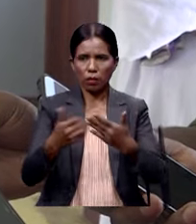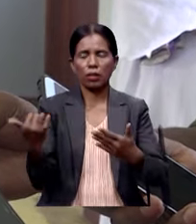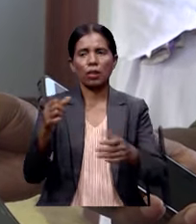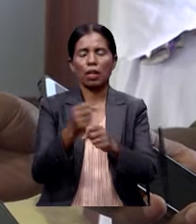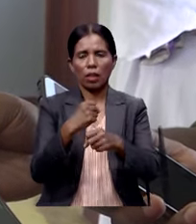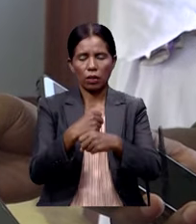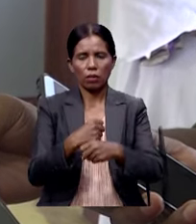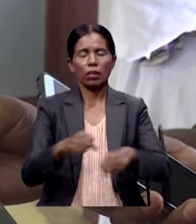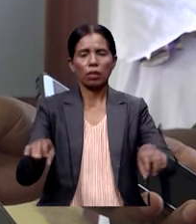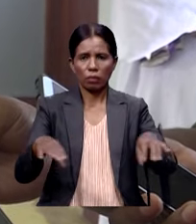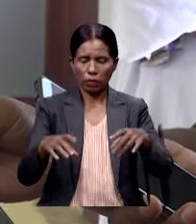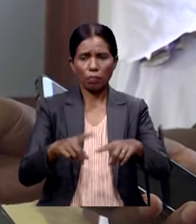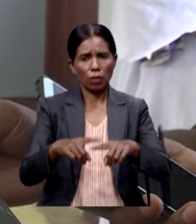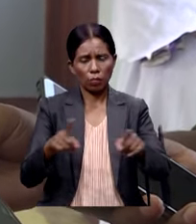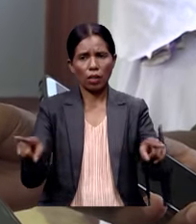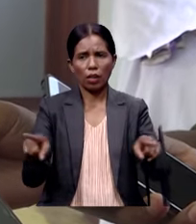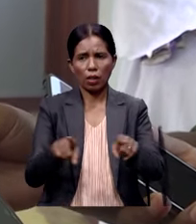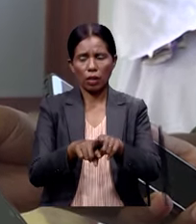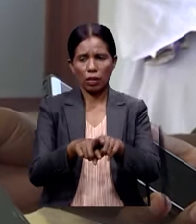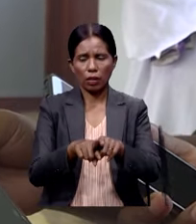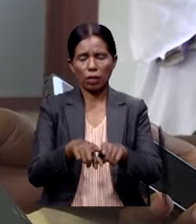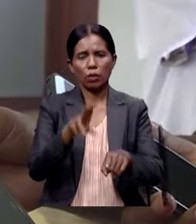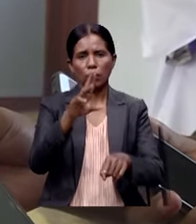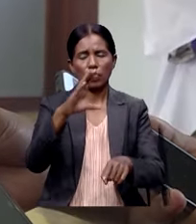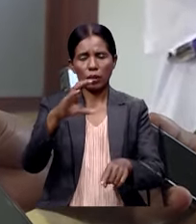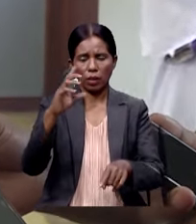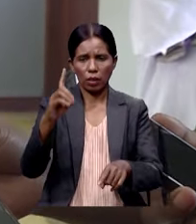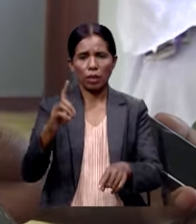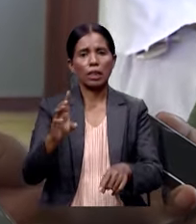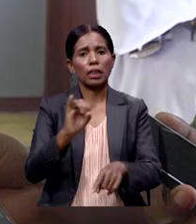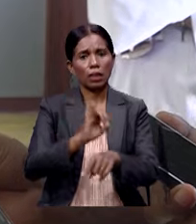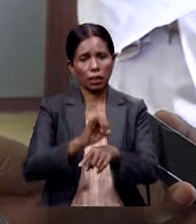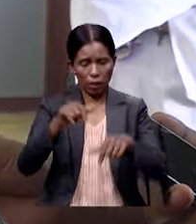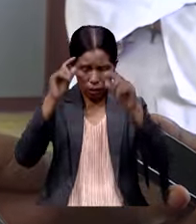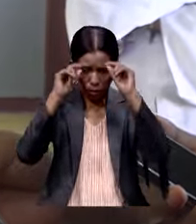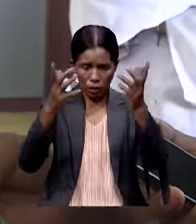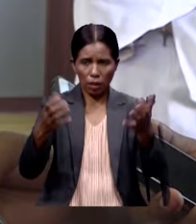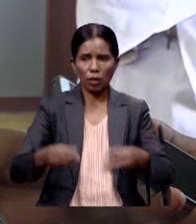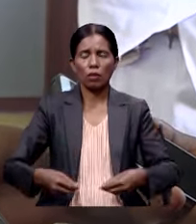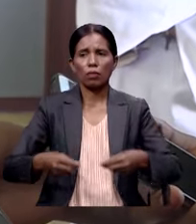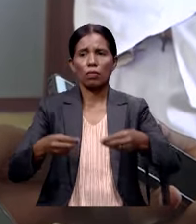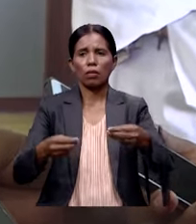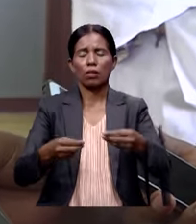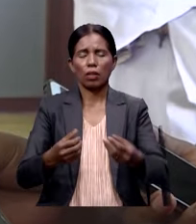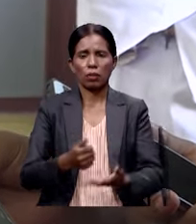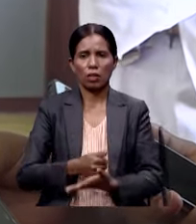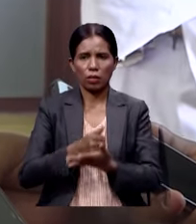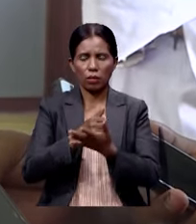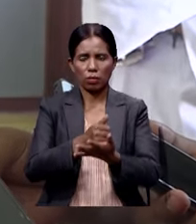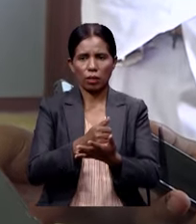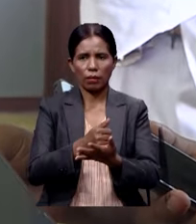tenem dané mas bem no da quando uma creda e timor a cara calda nemos a cara folio tan ênfase dané